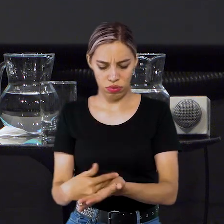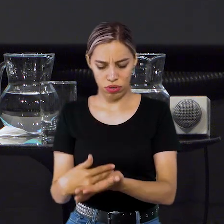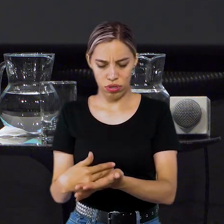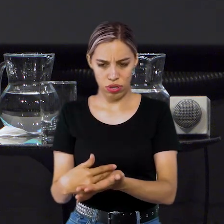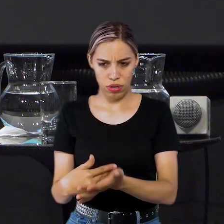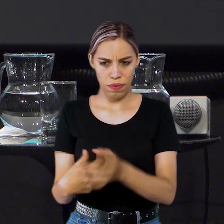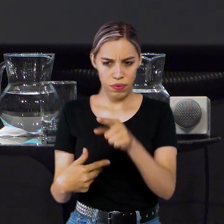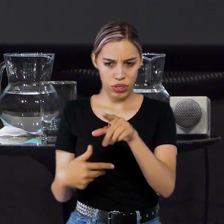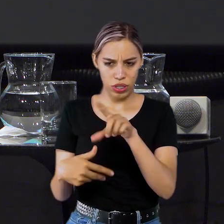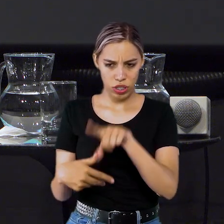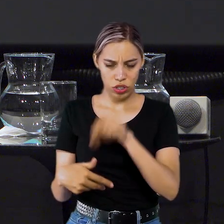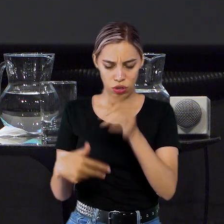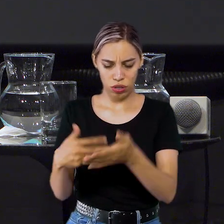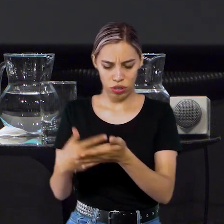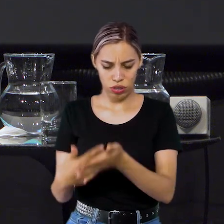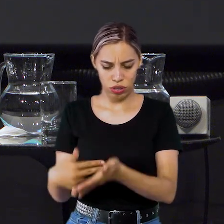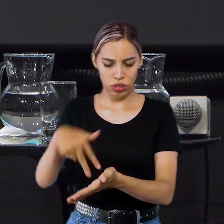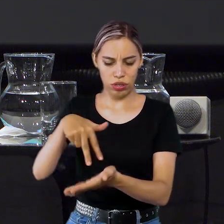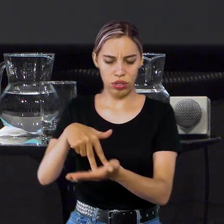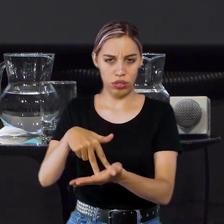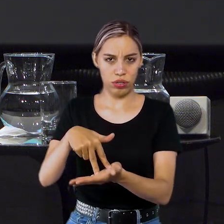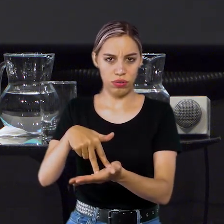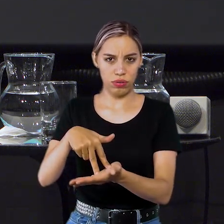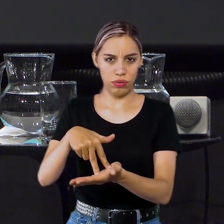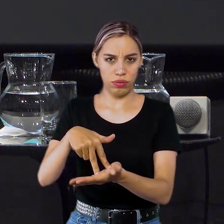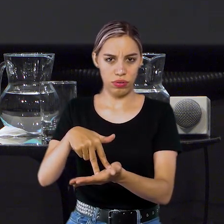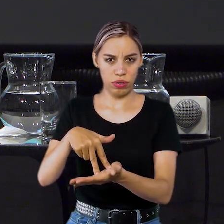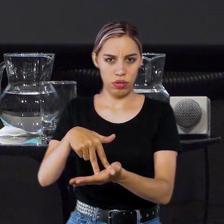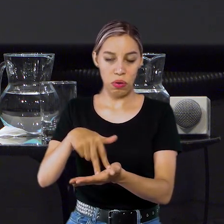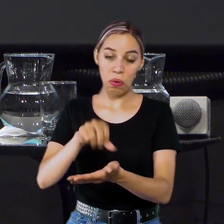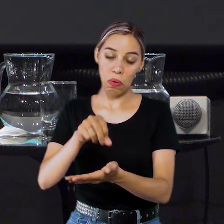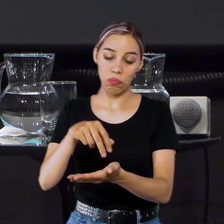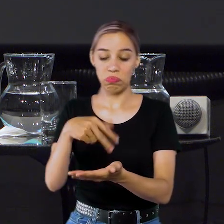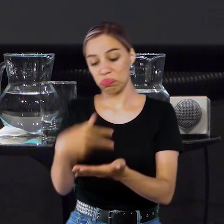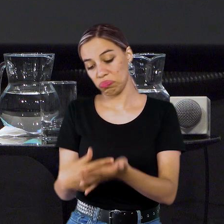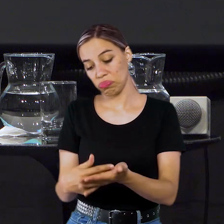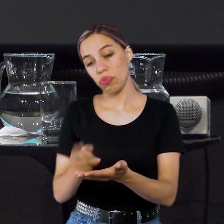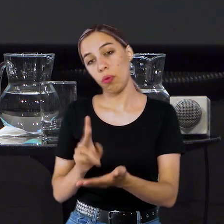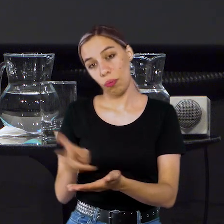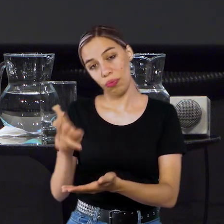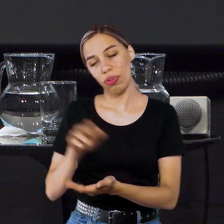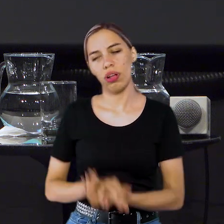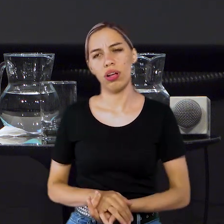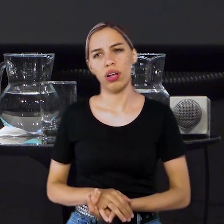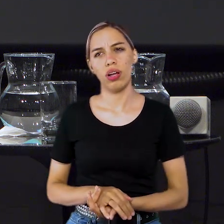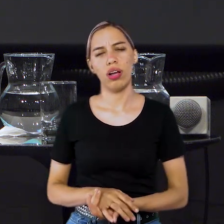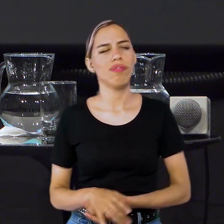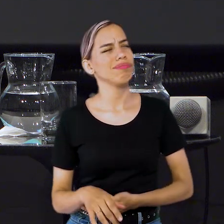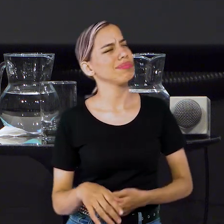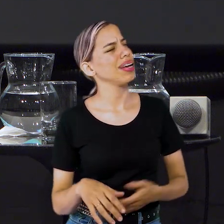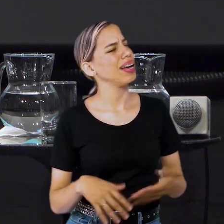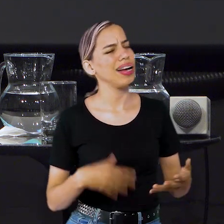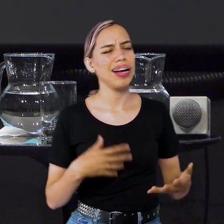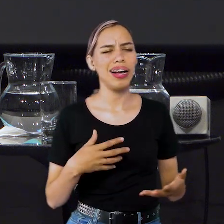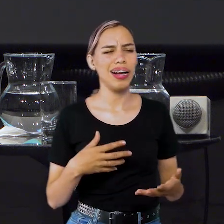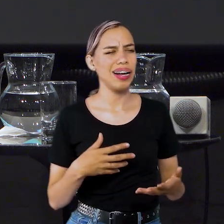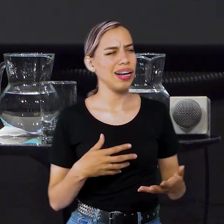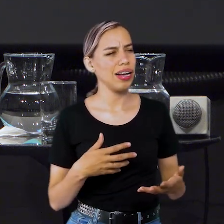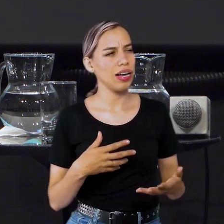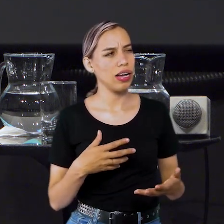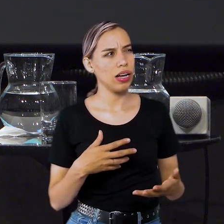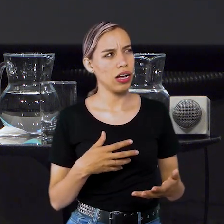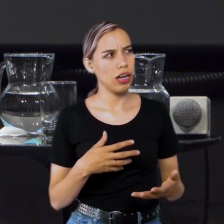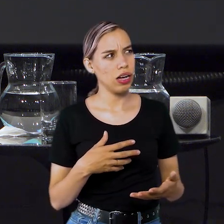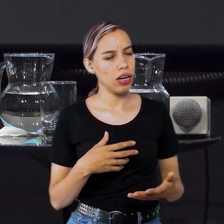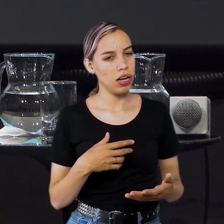não. Você tem que decidir. A partir daí, foi assim